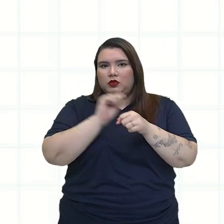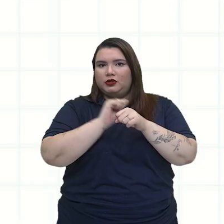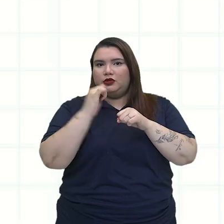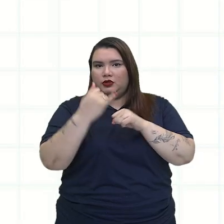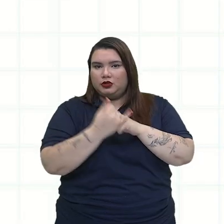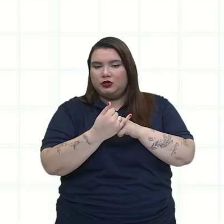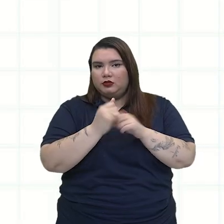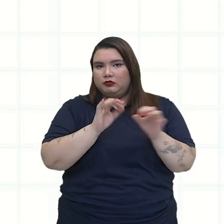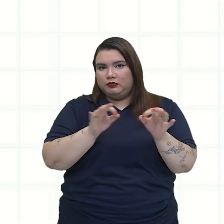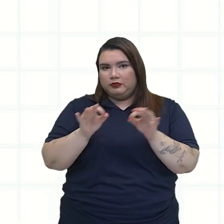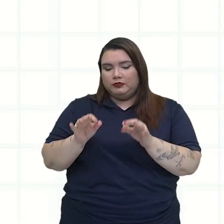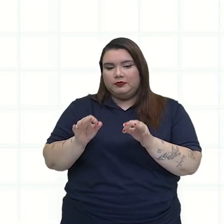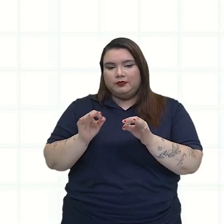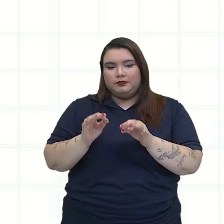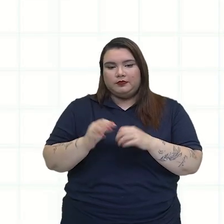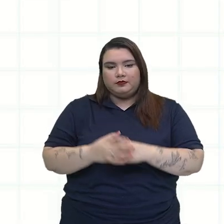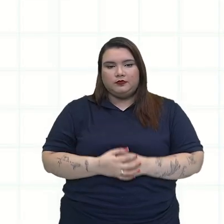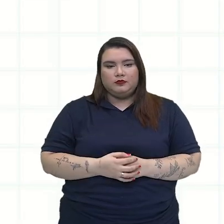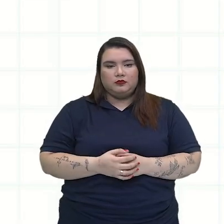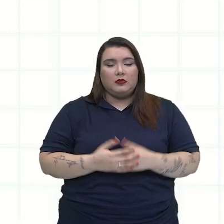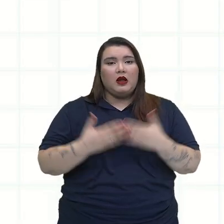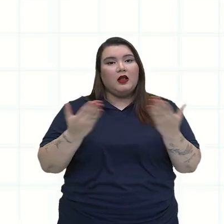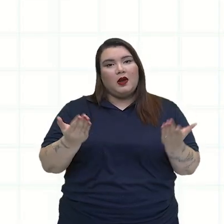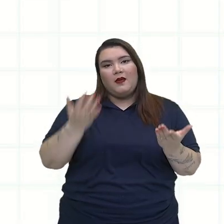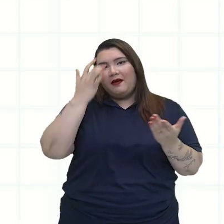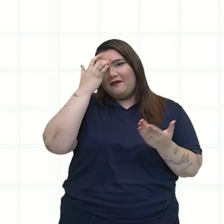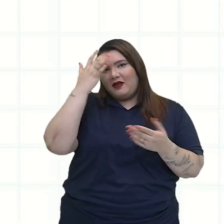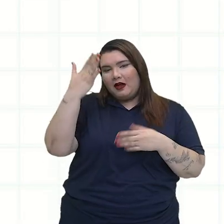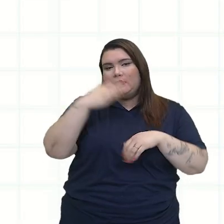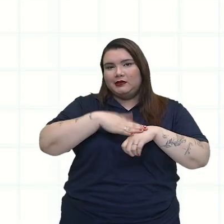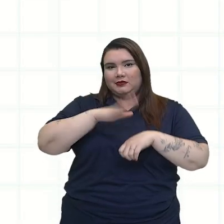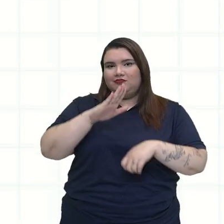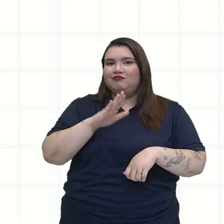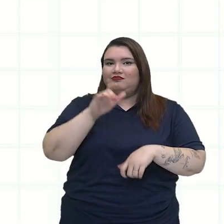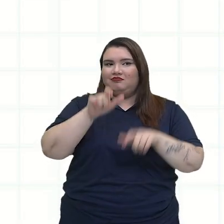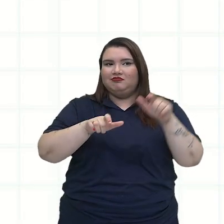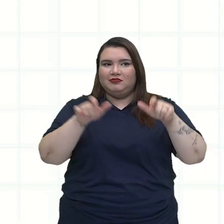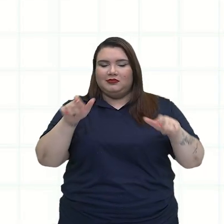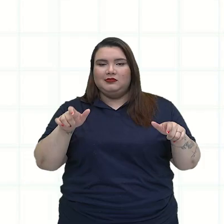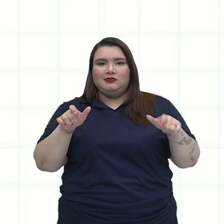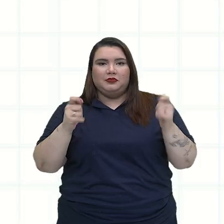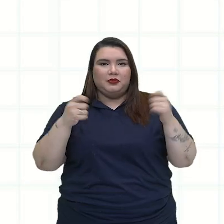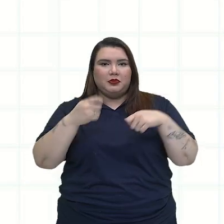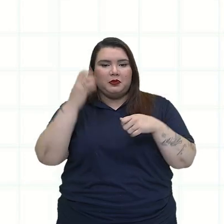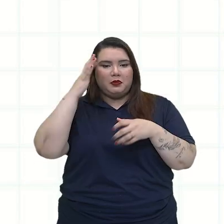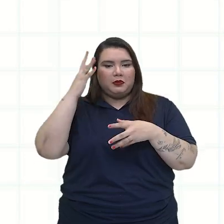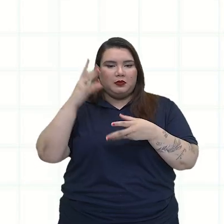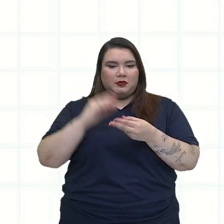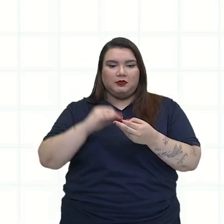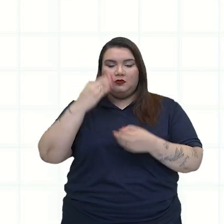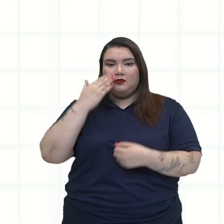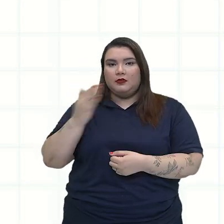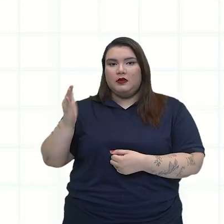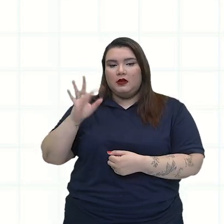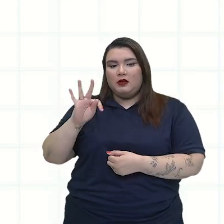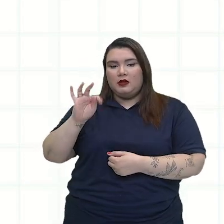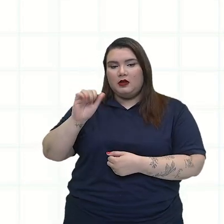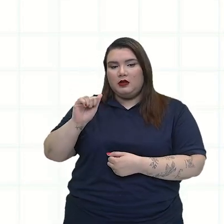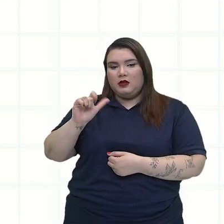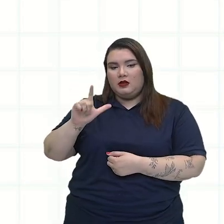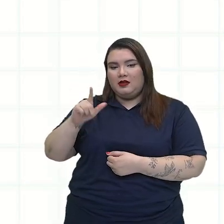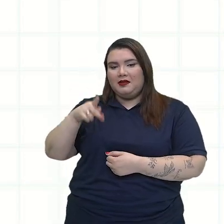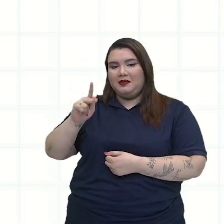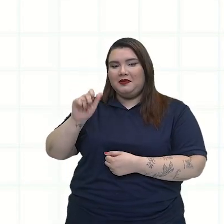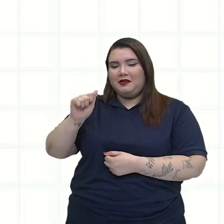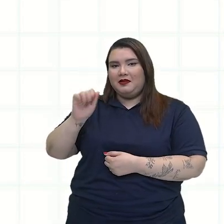tá bom? Então não vai existir isso. E já facilita para vocês, né? Então, talkative, talkative quer dizer uma pessoa que